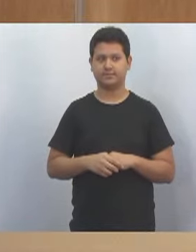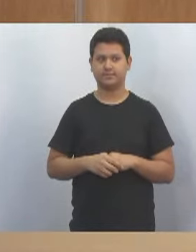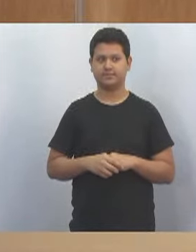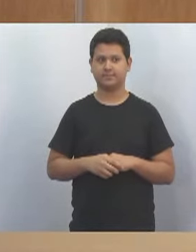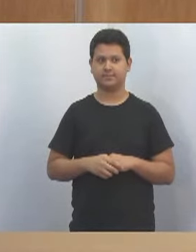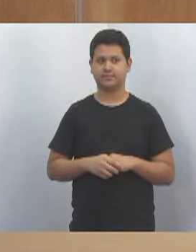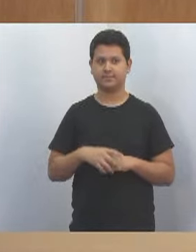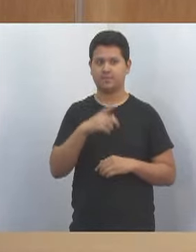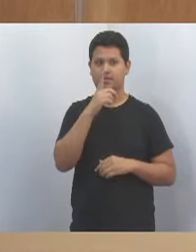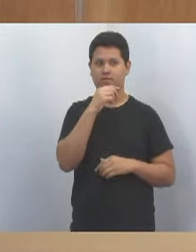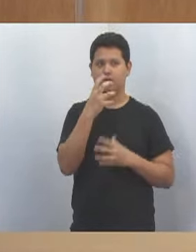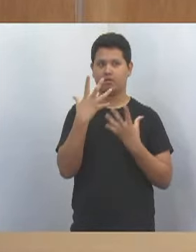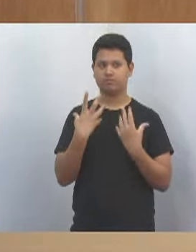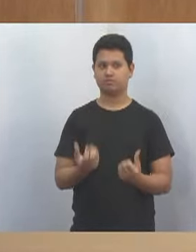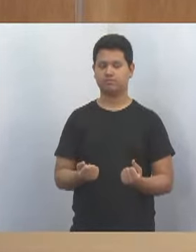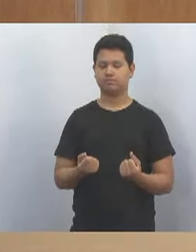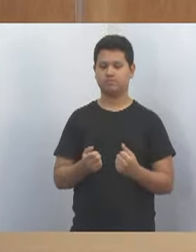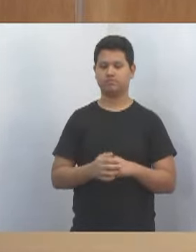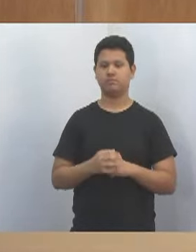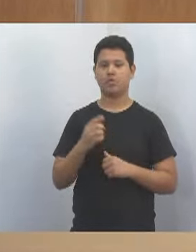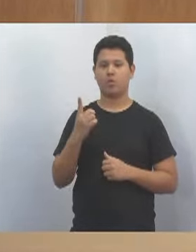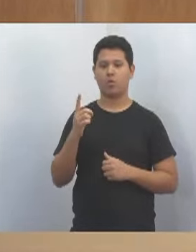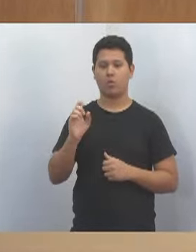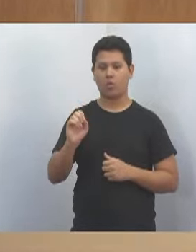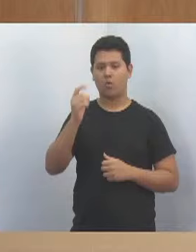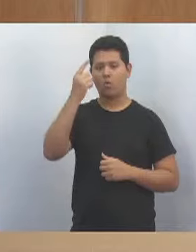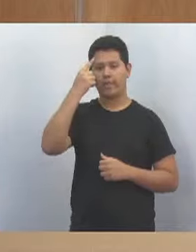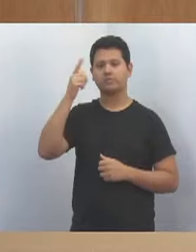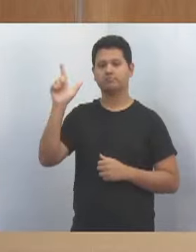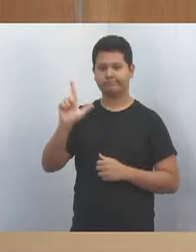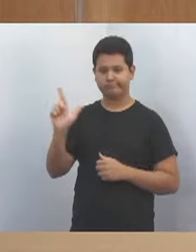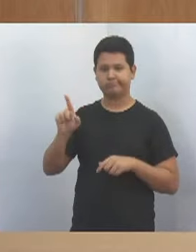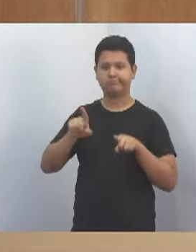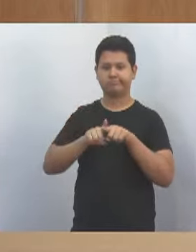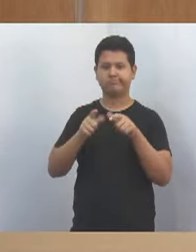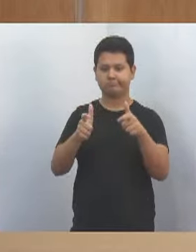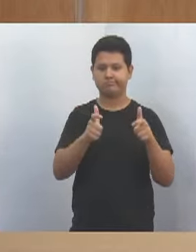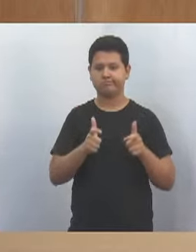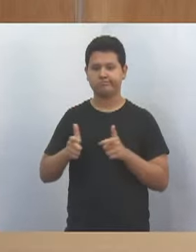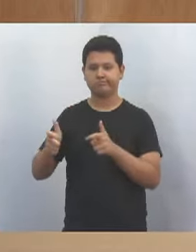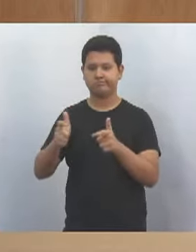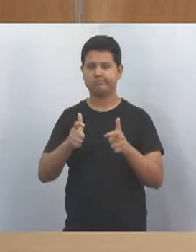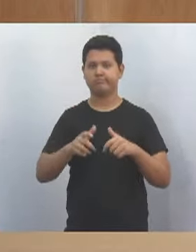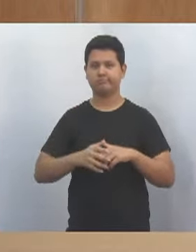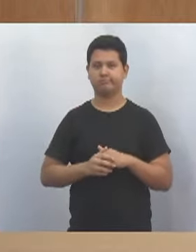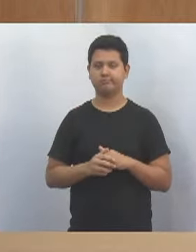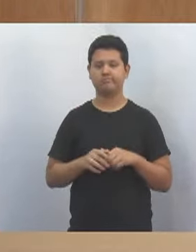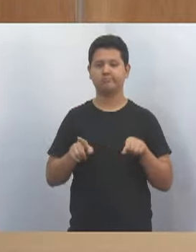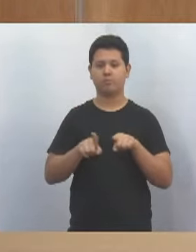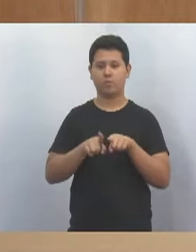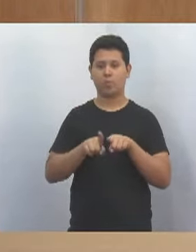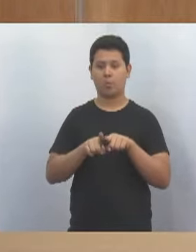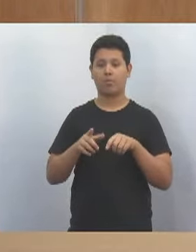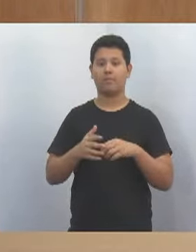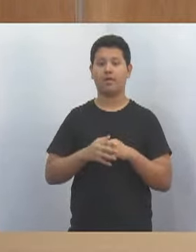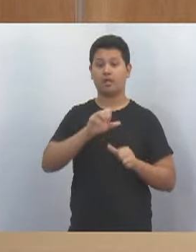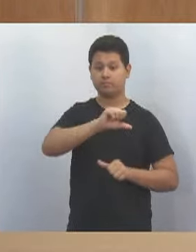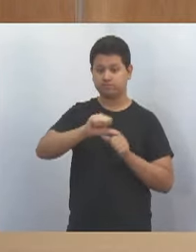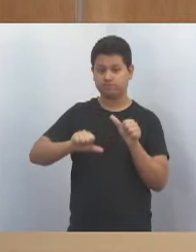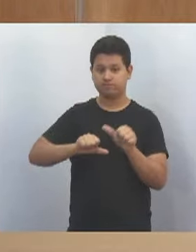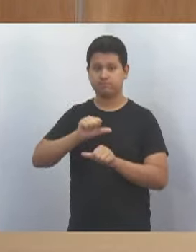atuais 10 litros por metro quadrado para 60 litros por metro quadrado. Razão que, em virtude das mudanças